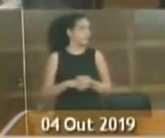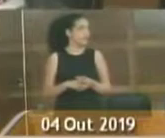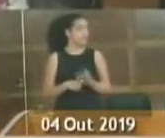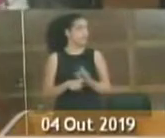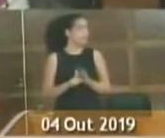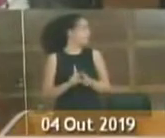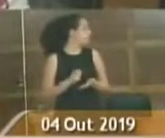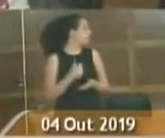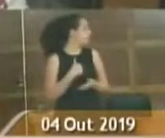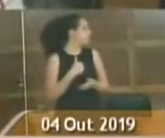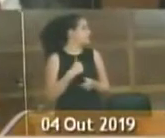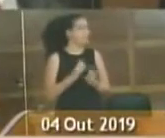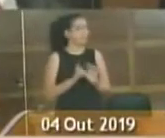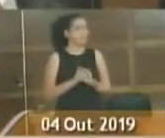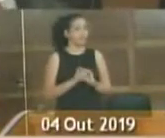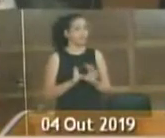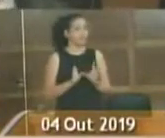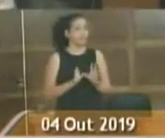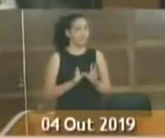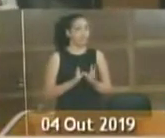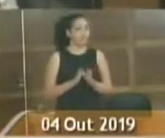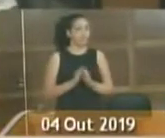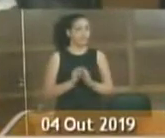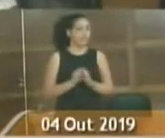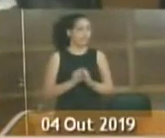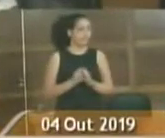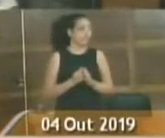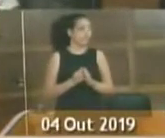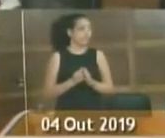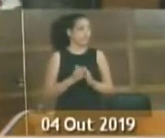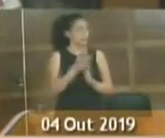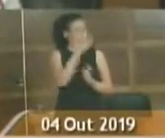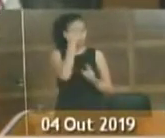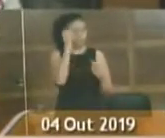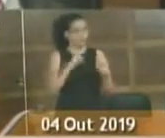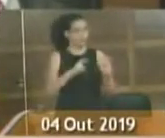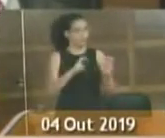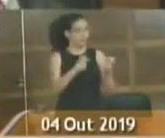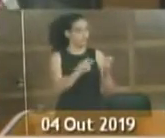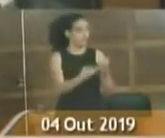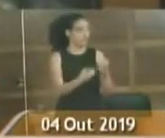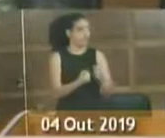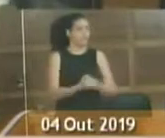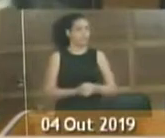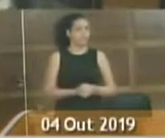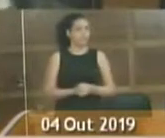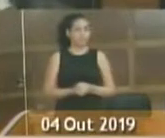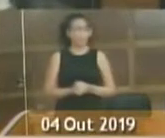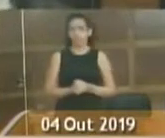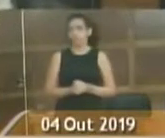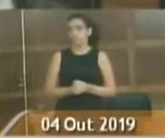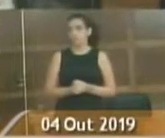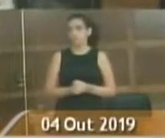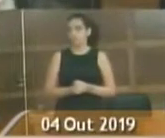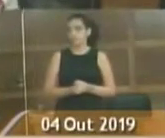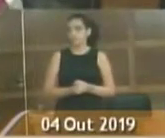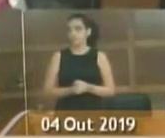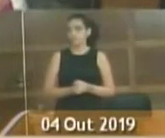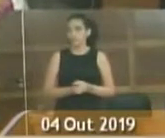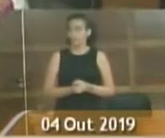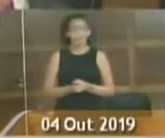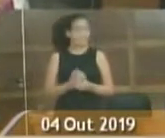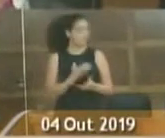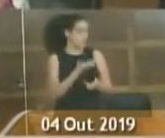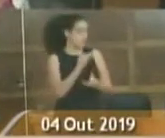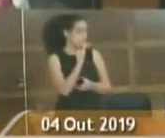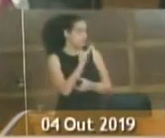Antes, eu vou passar a palavra aqui para as pessoas que estão compondo aqui a mesa, para ver se